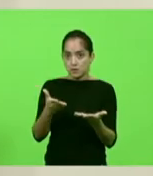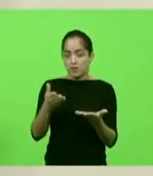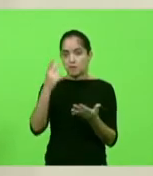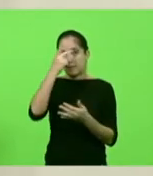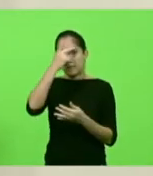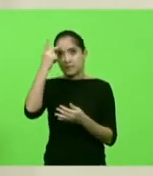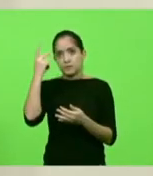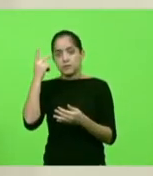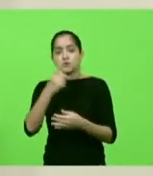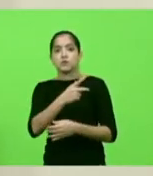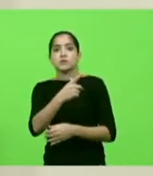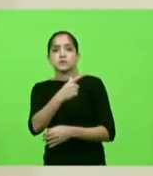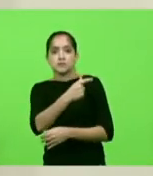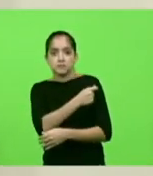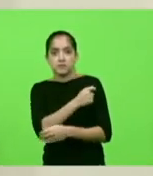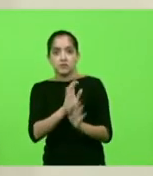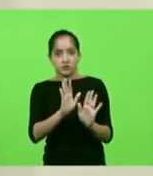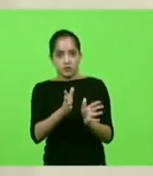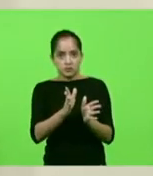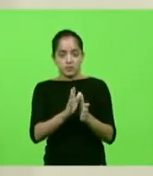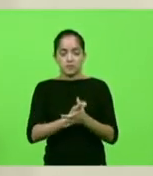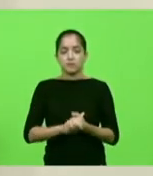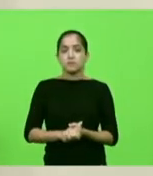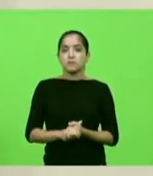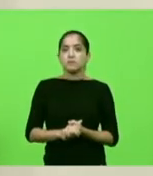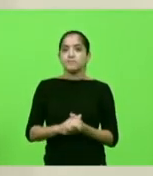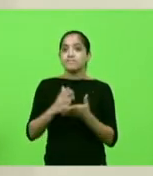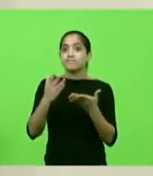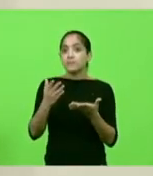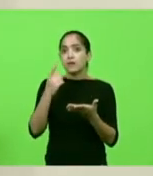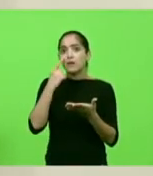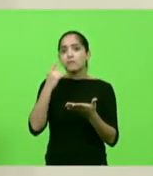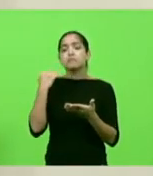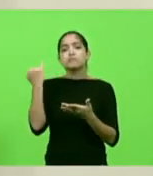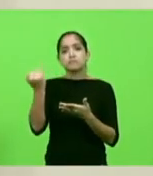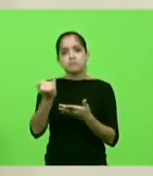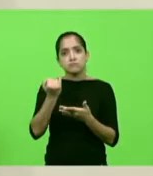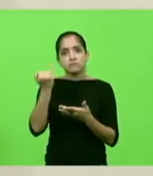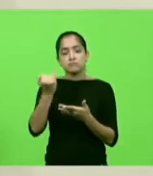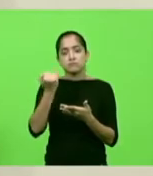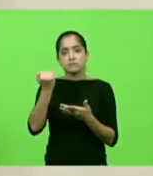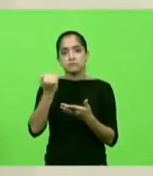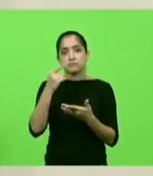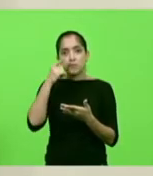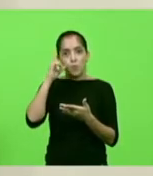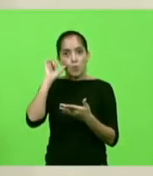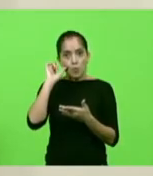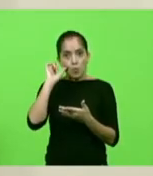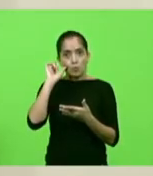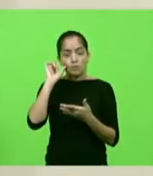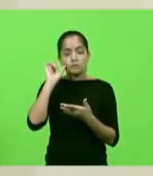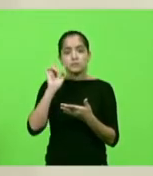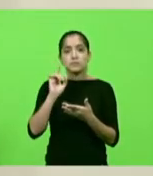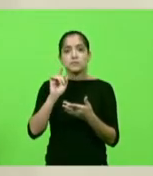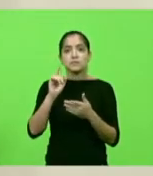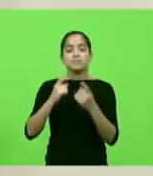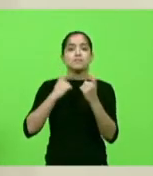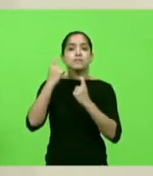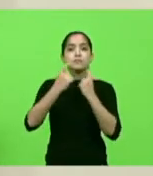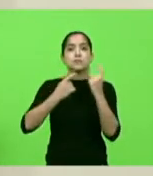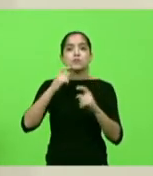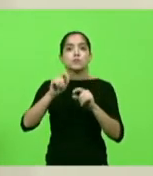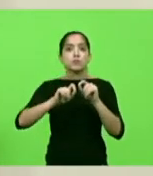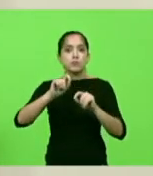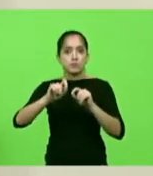pessoas que já tomaram a vacina. Isso eu vejo como um fator importante. E ontem me preocupou, presidente,